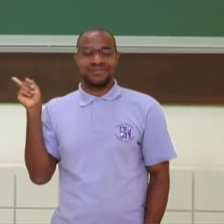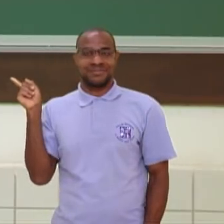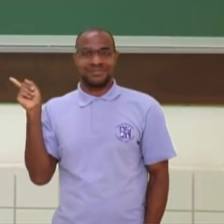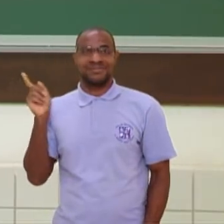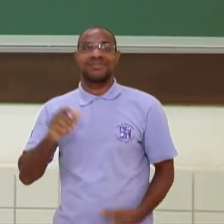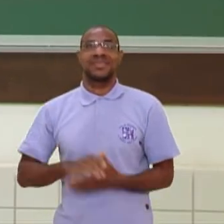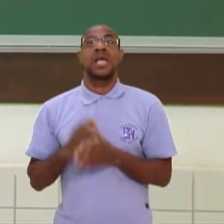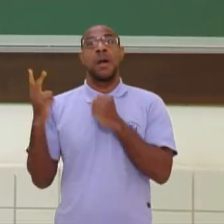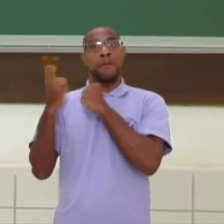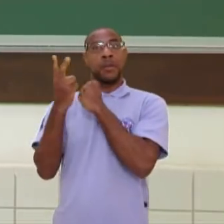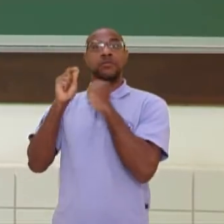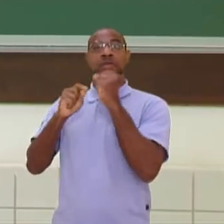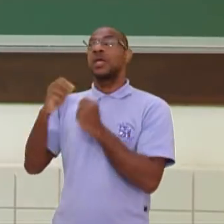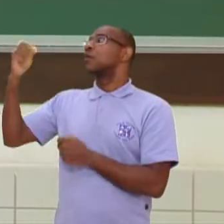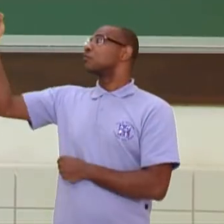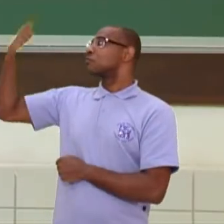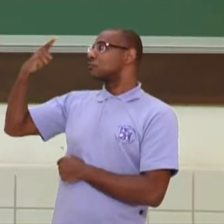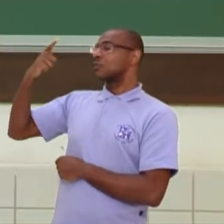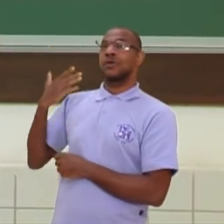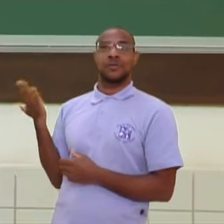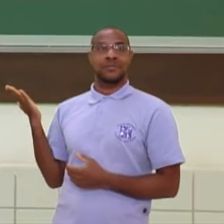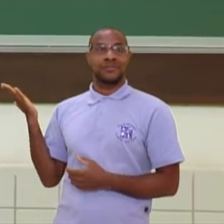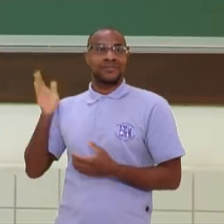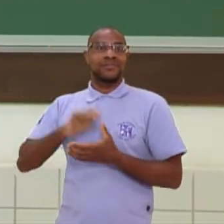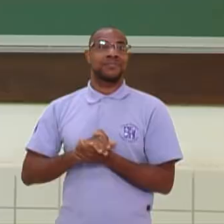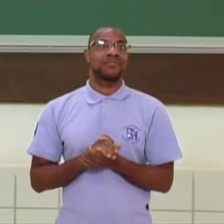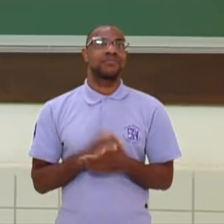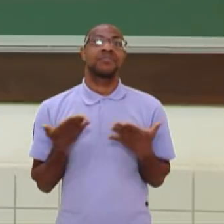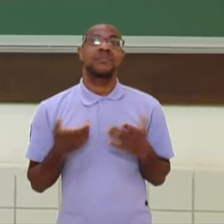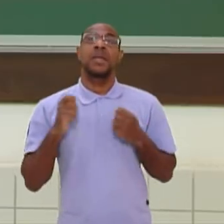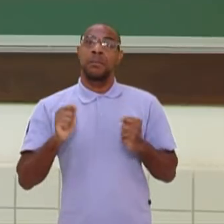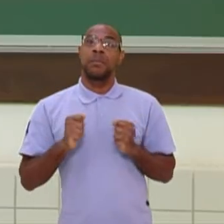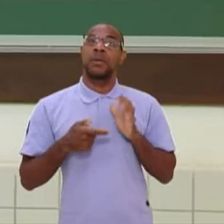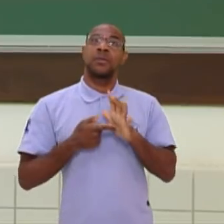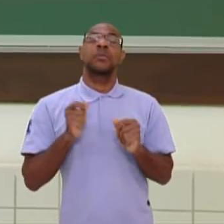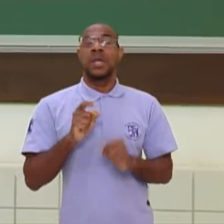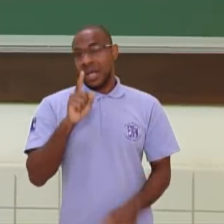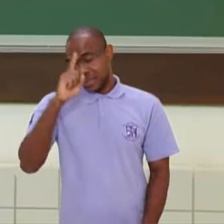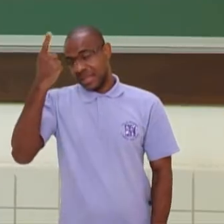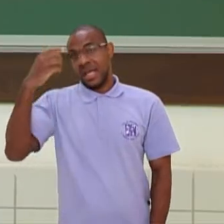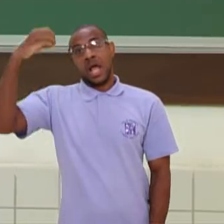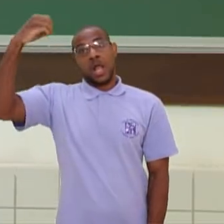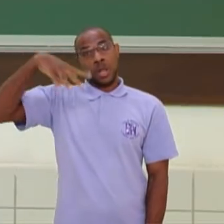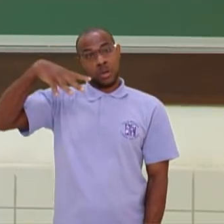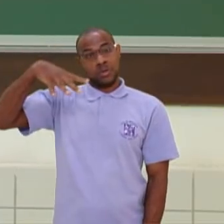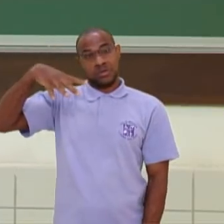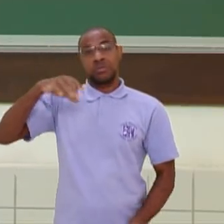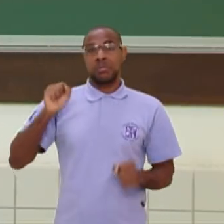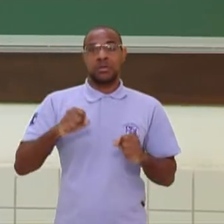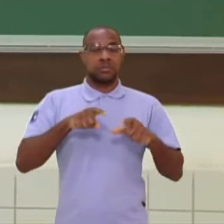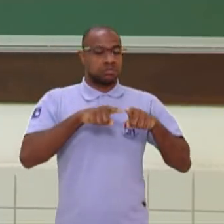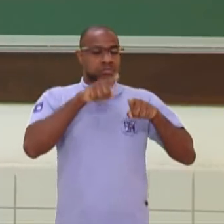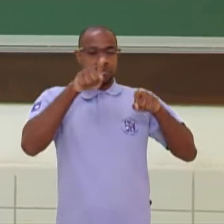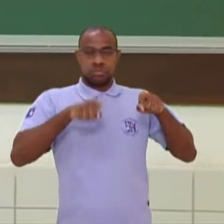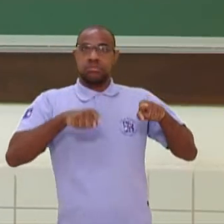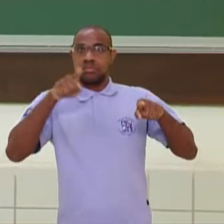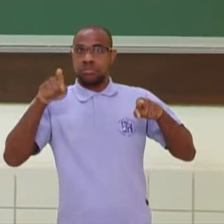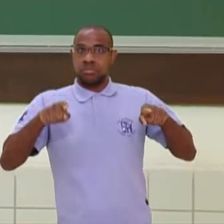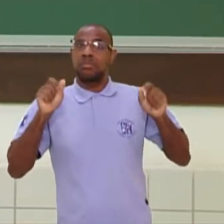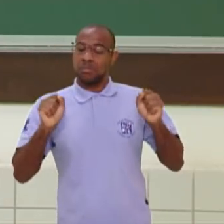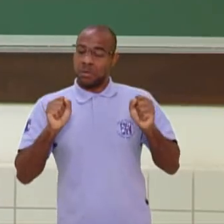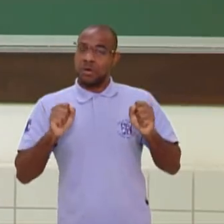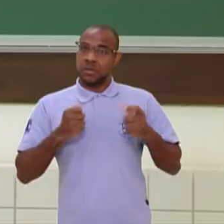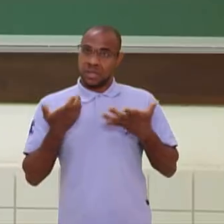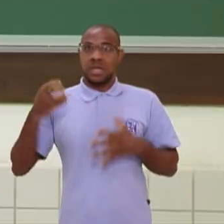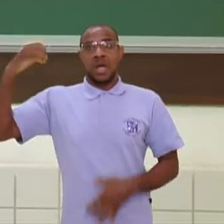você tem esse conceito. Então, mas eu posso trabalhar então com a ideia da luz sendo uma onda eletromagnética? Perfeito, é exatamente